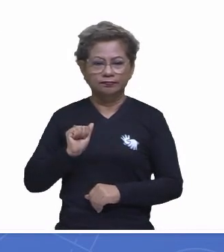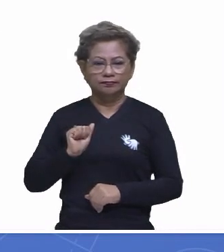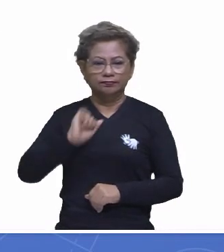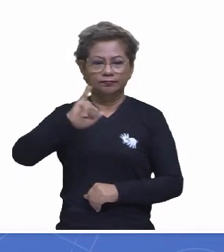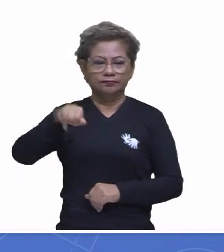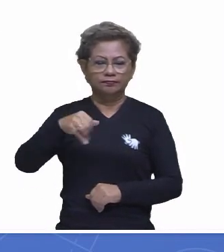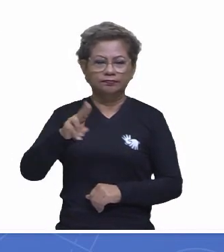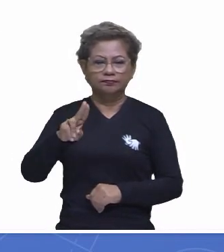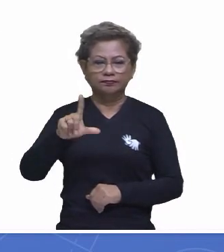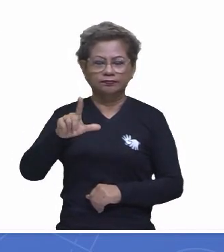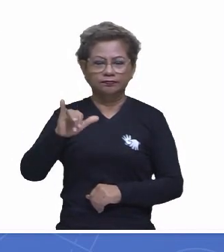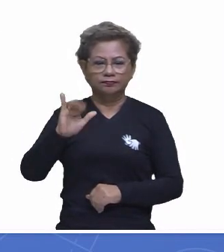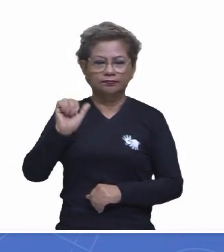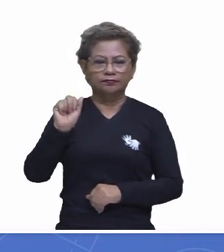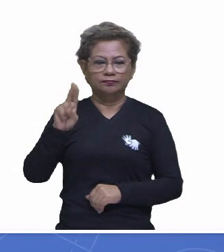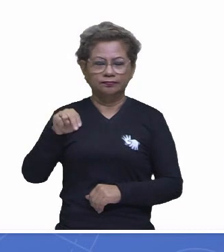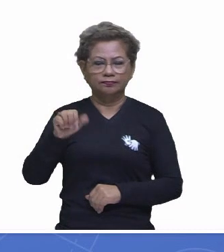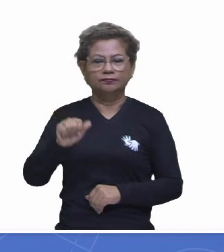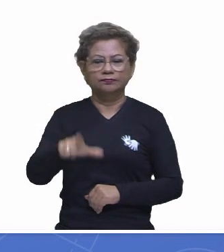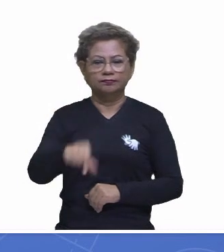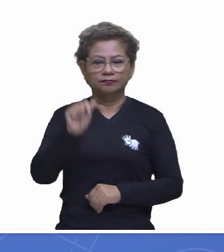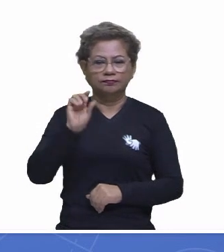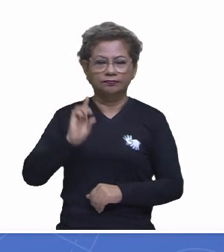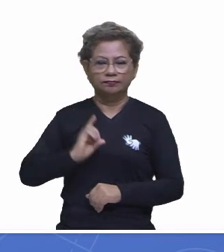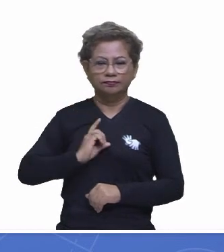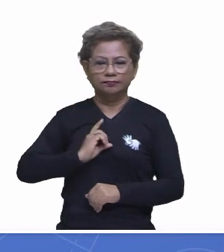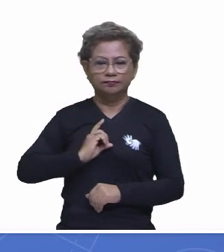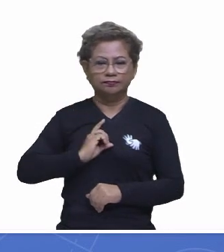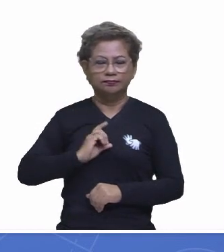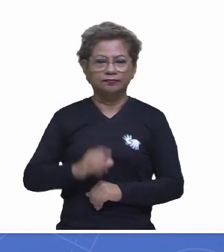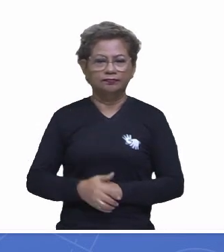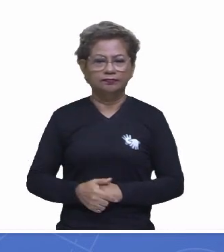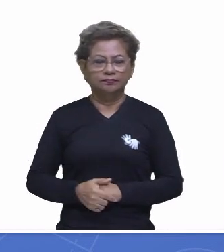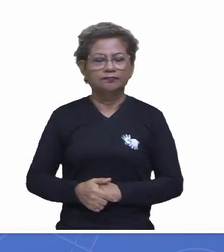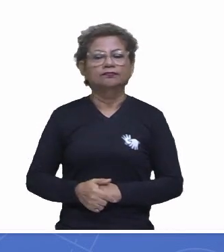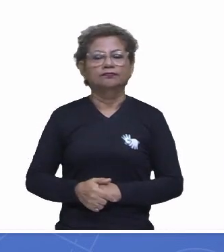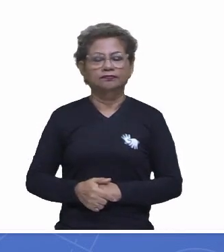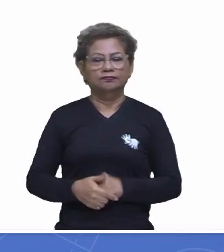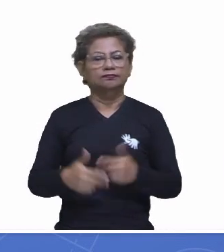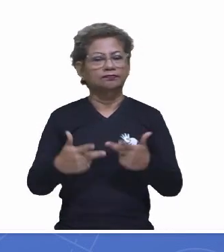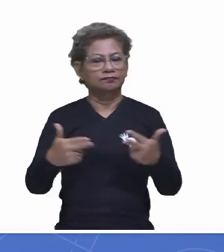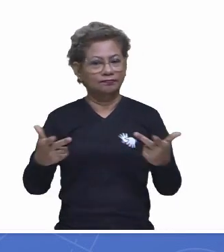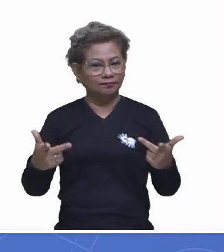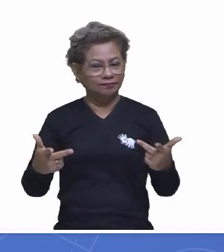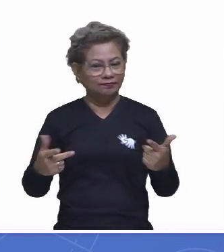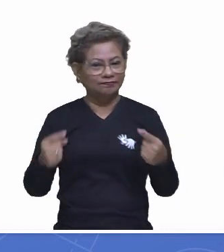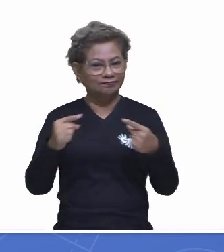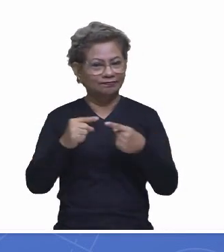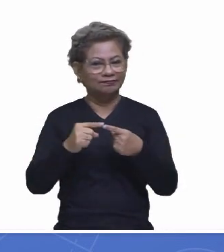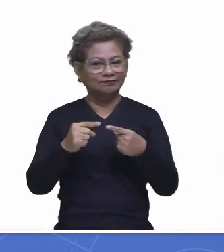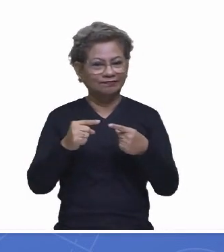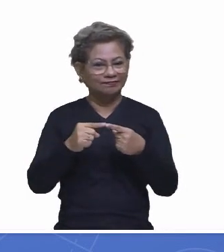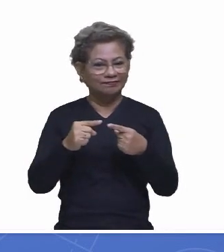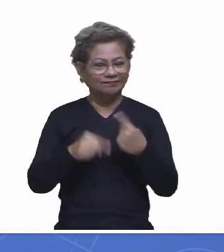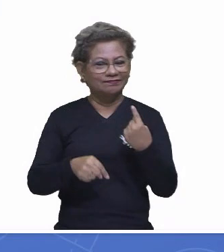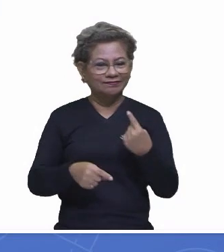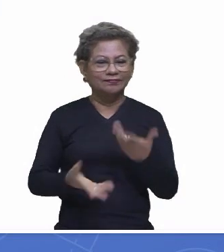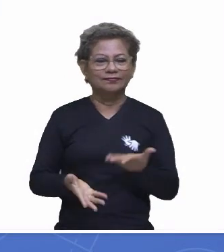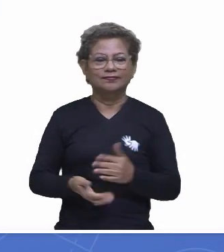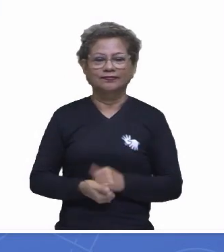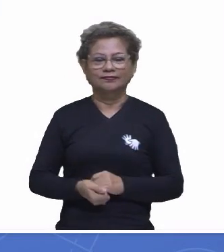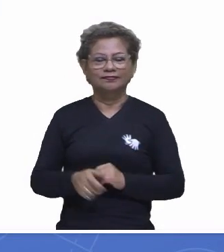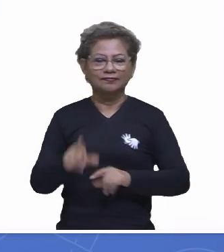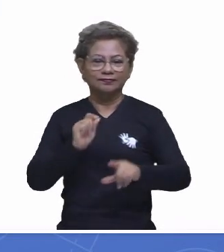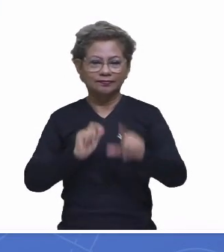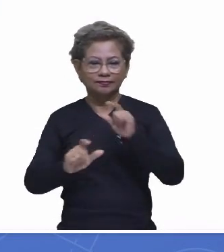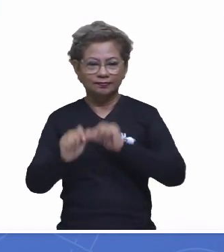A Júlia Cavalcante afirma que é a letra D. Tivemos aí uma divergência de respostas, olha só. A Gabriela,